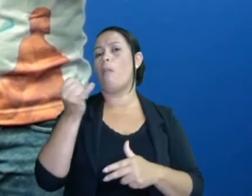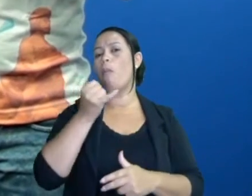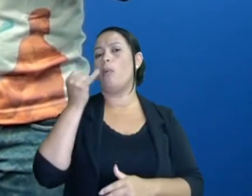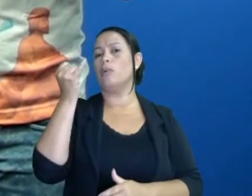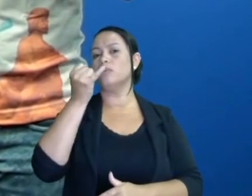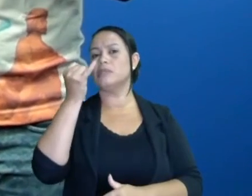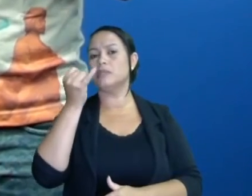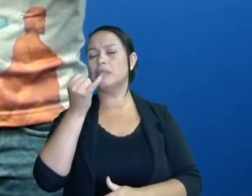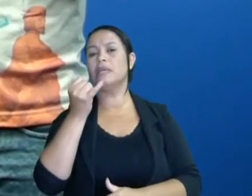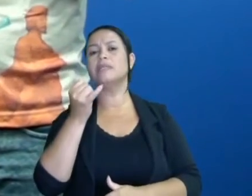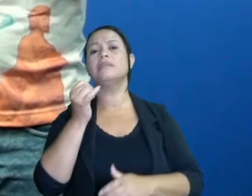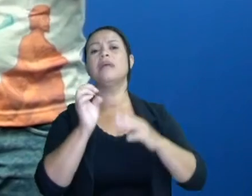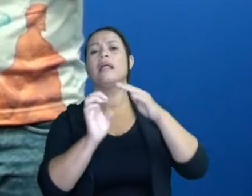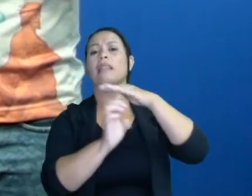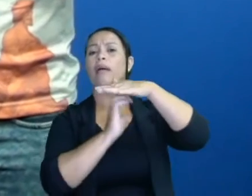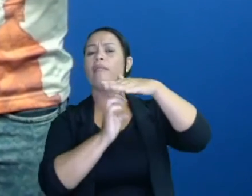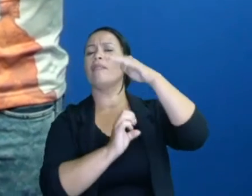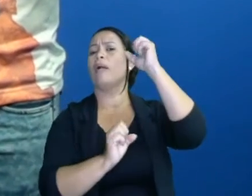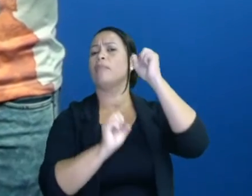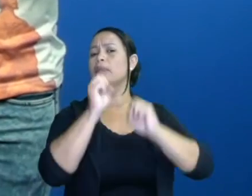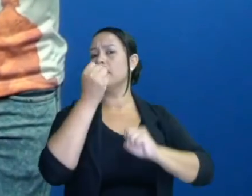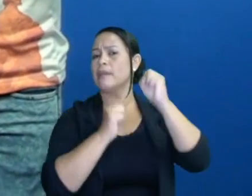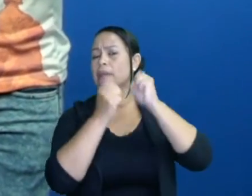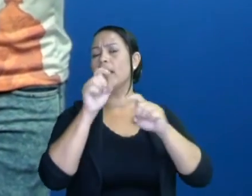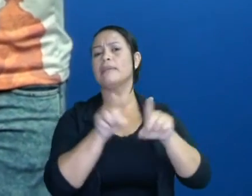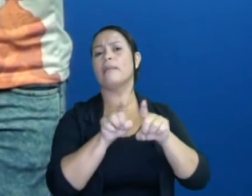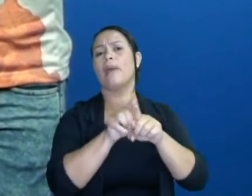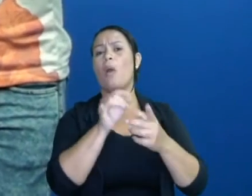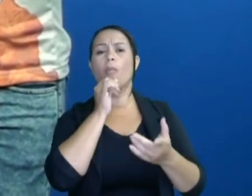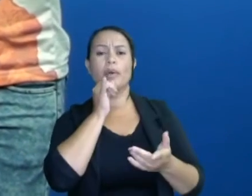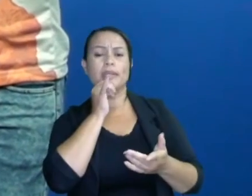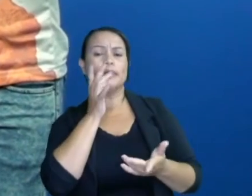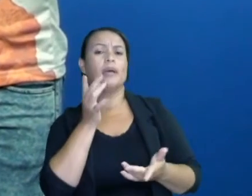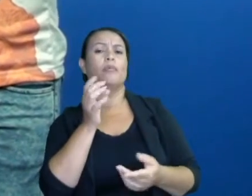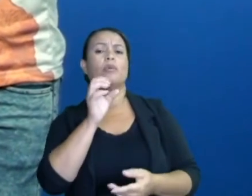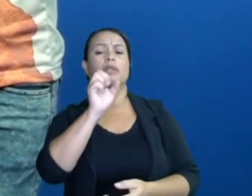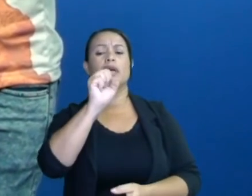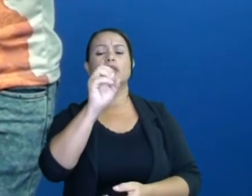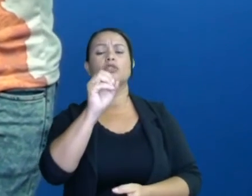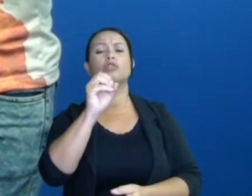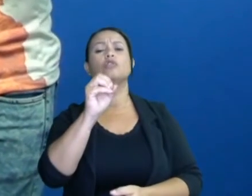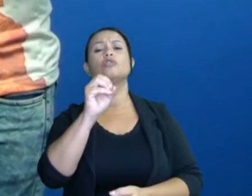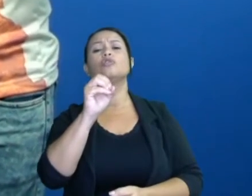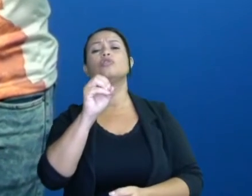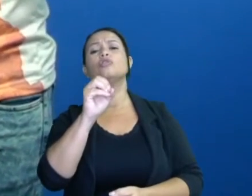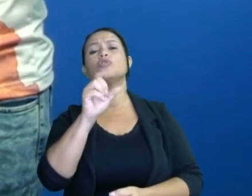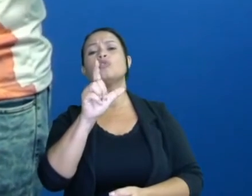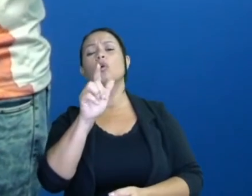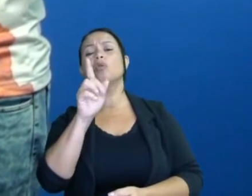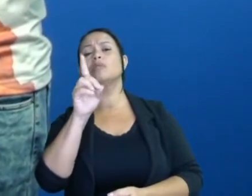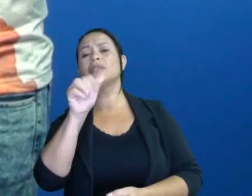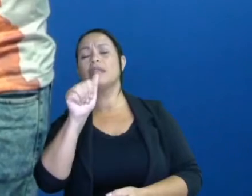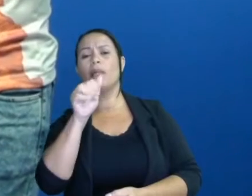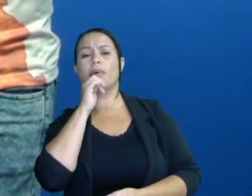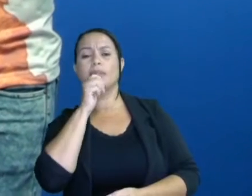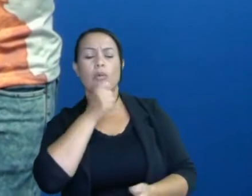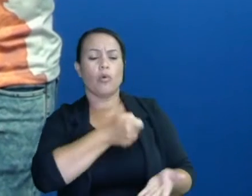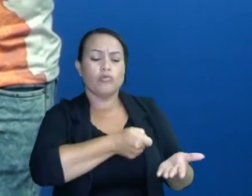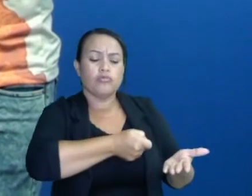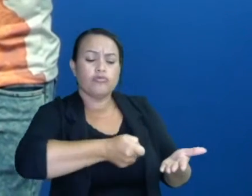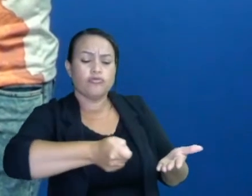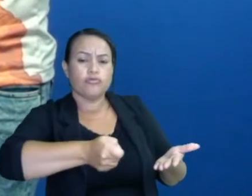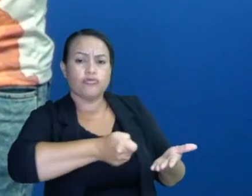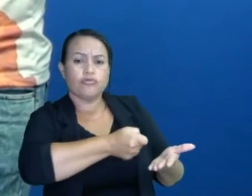importante na indústria, como por exemplo na solda. Quando você vê um maçarico